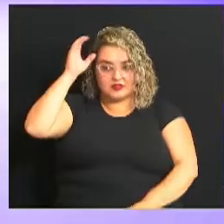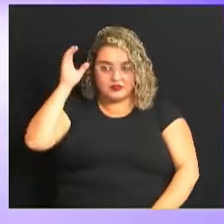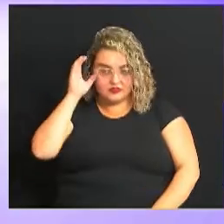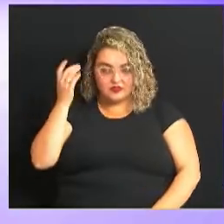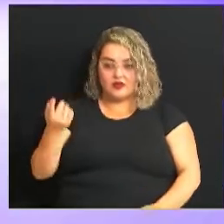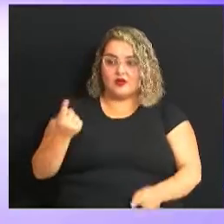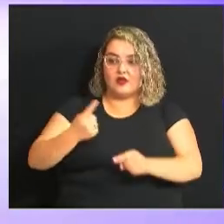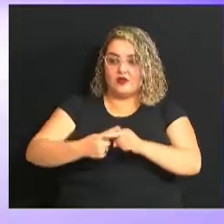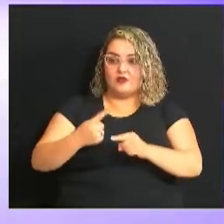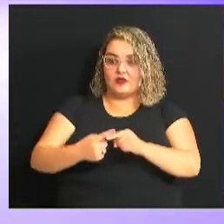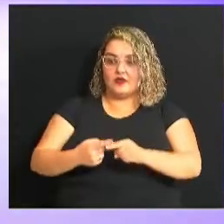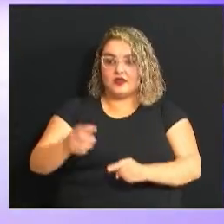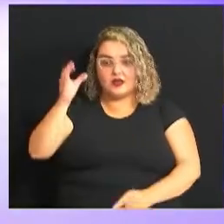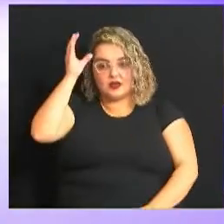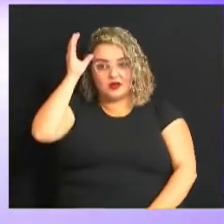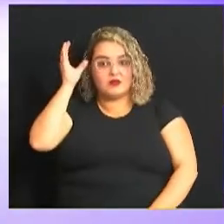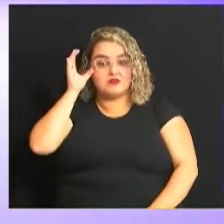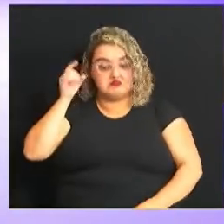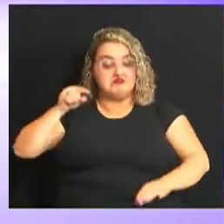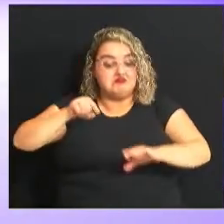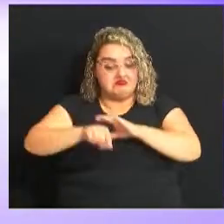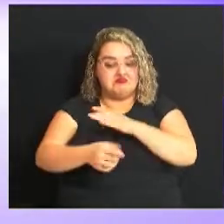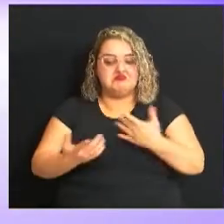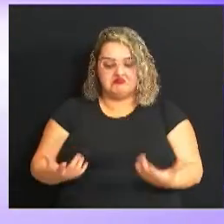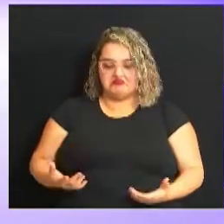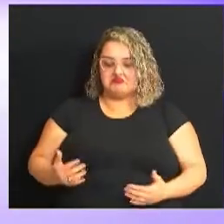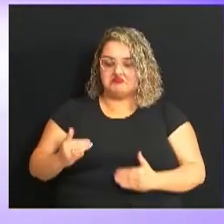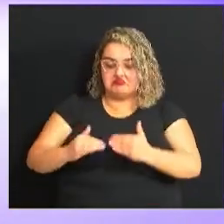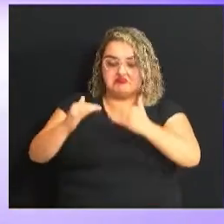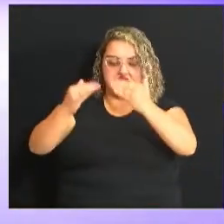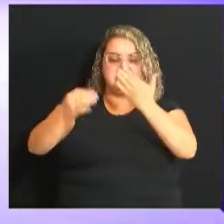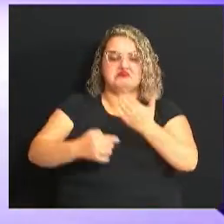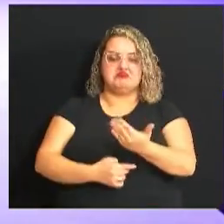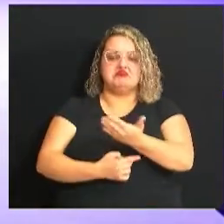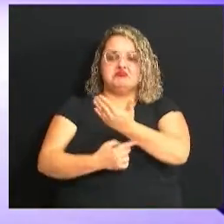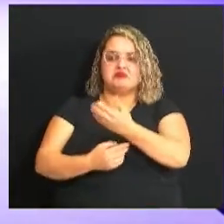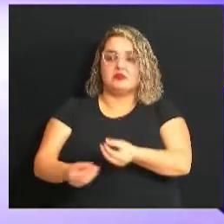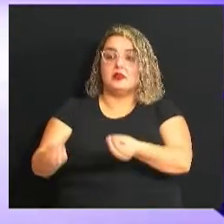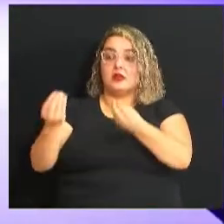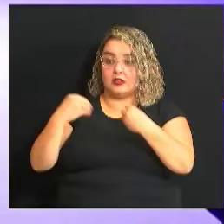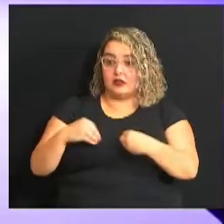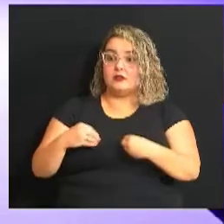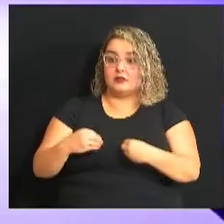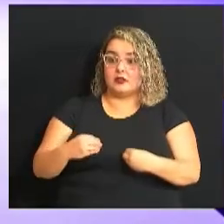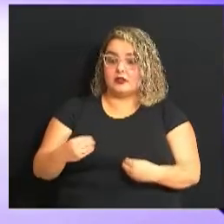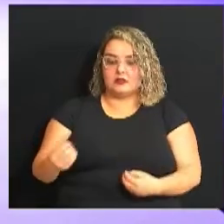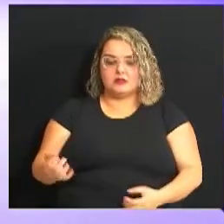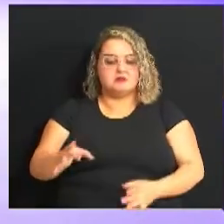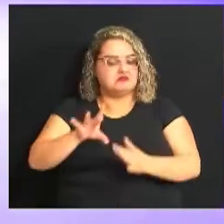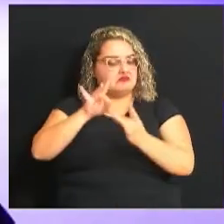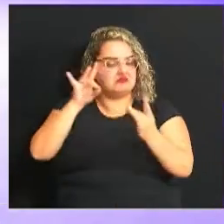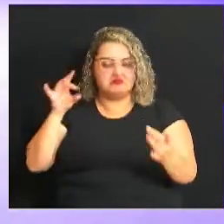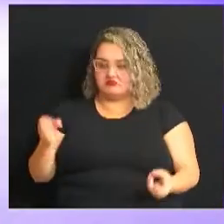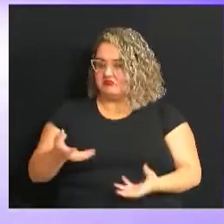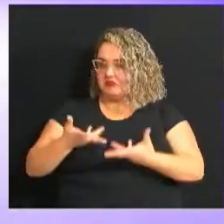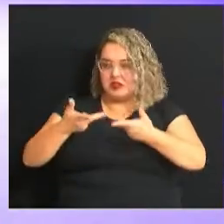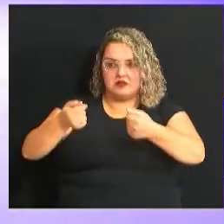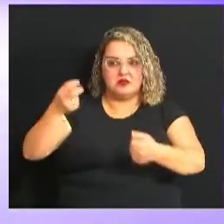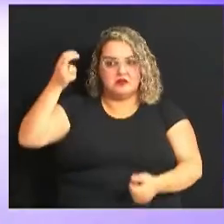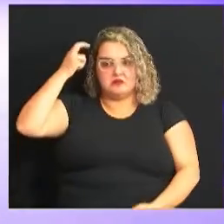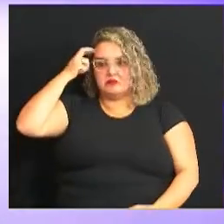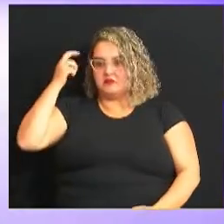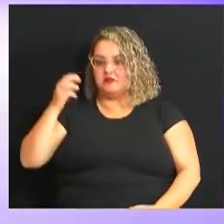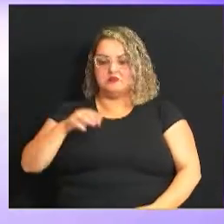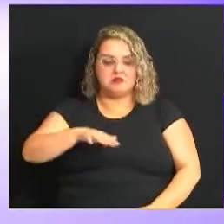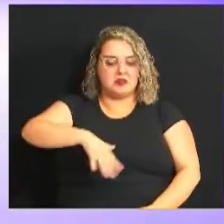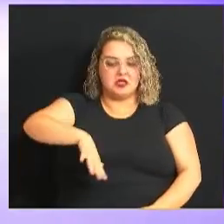a Coreia está muito adiantado tecnologicamente, então ela traz esse know-how para Campinas, seja na área da cultura, seja na área